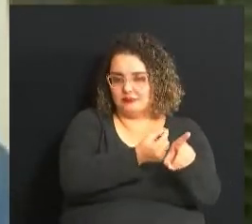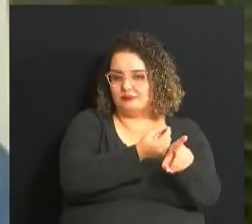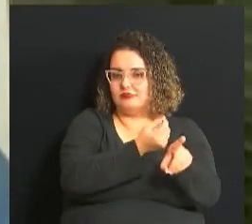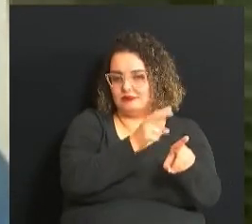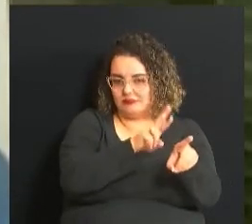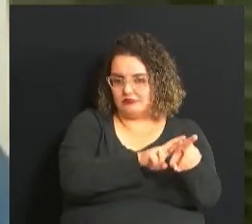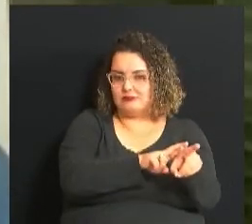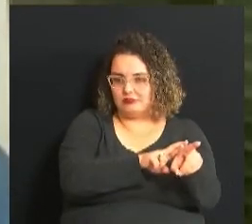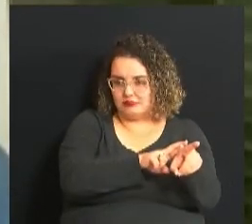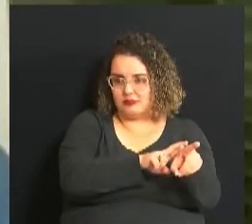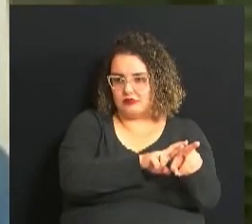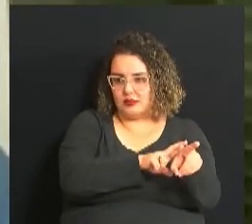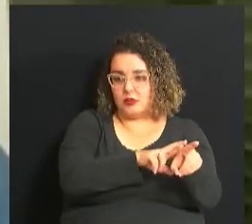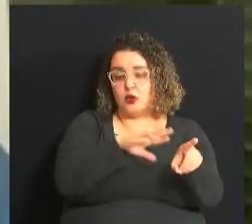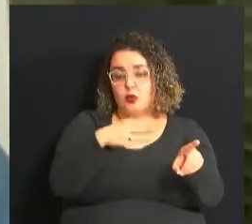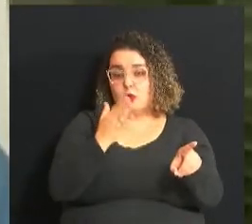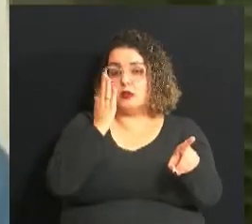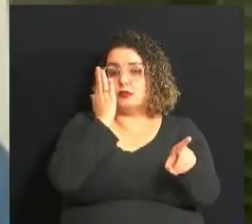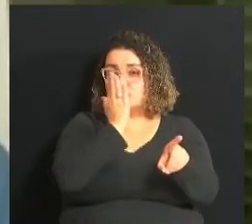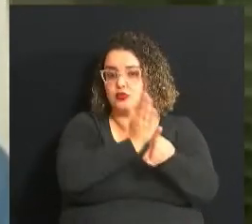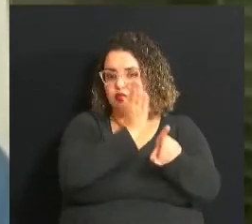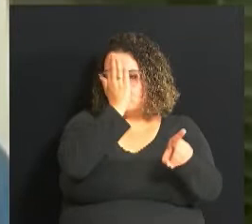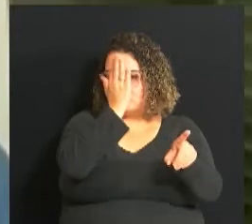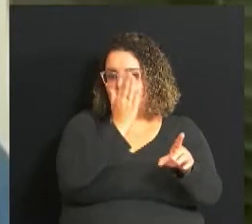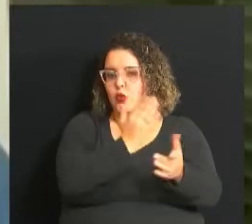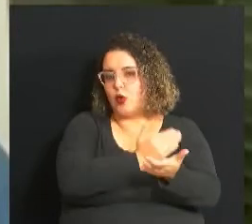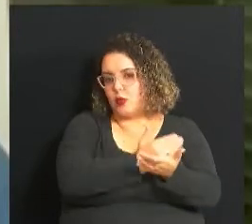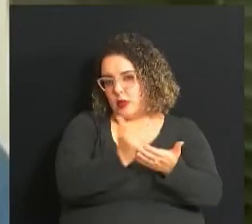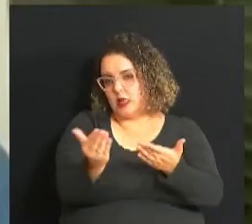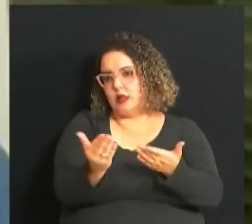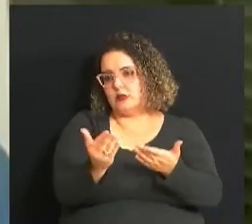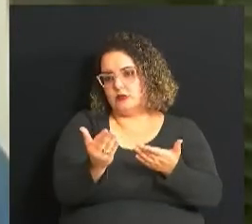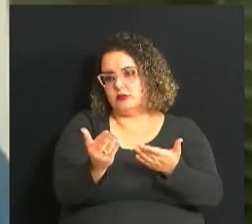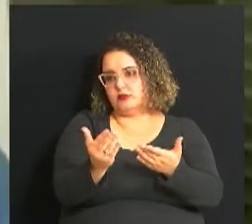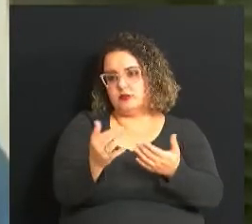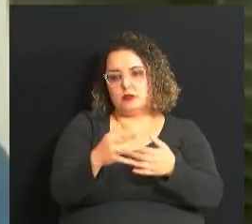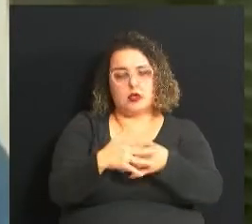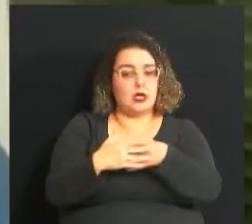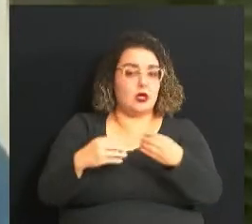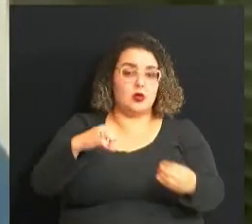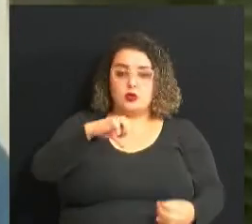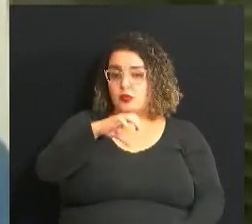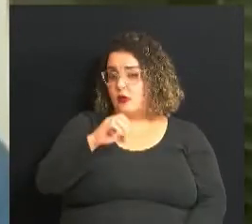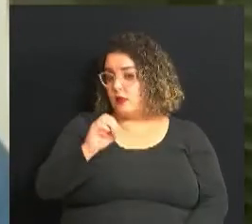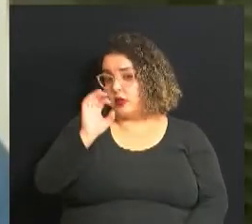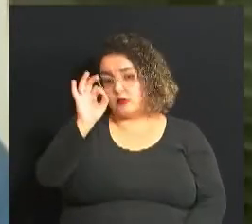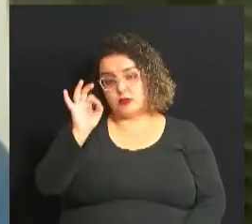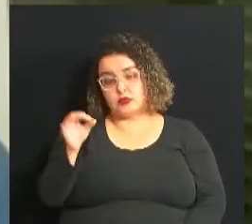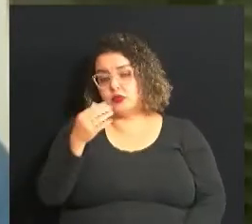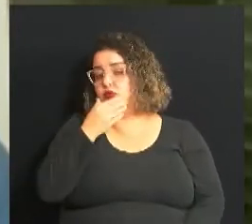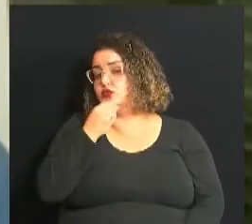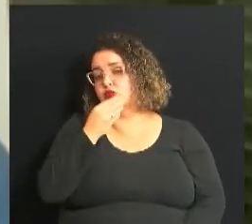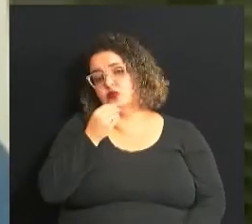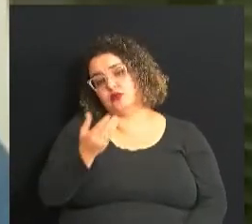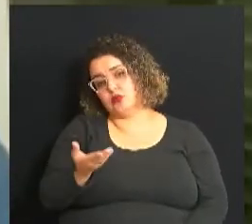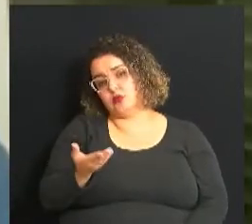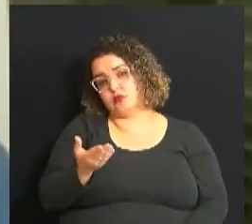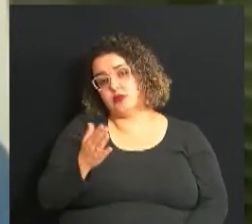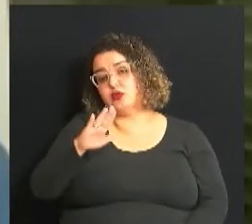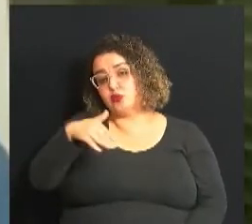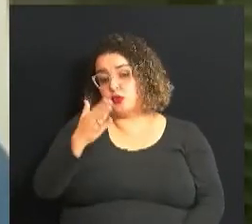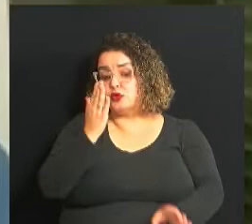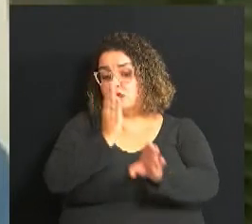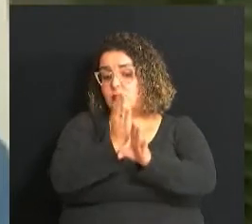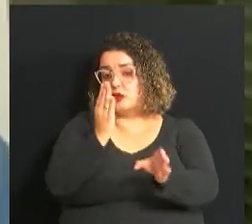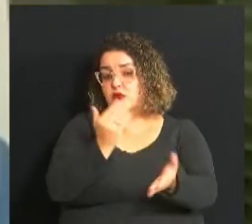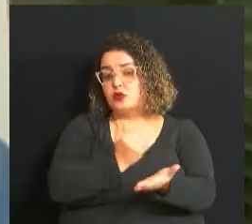nós detectamos no início, a gente pode pegar a cura de 90% dos homens. Então, é mais ou